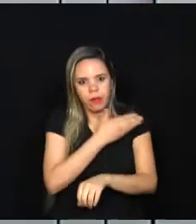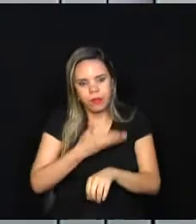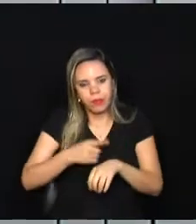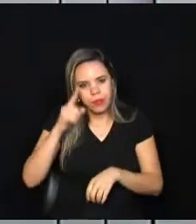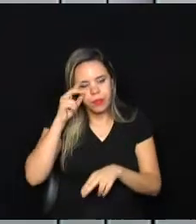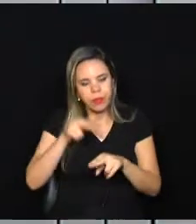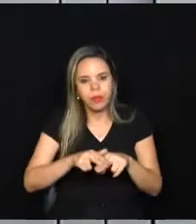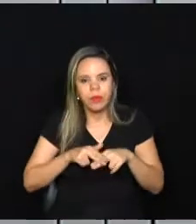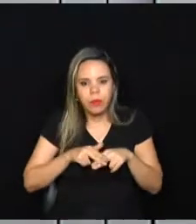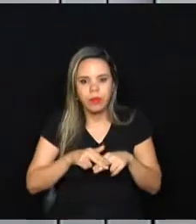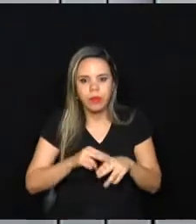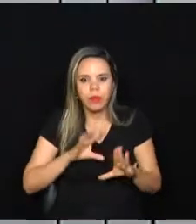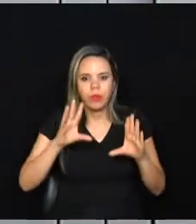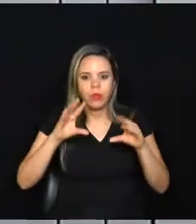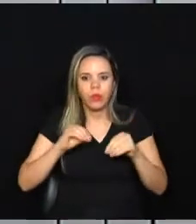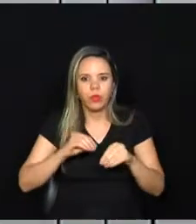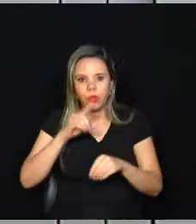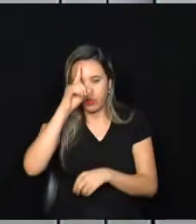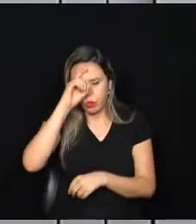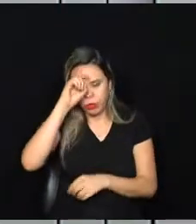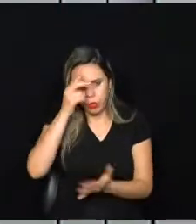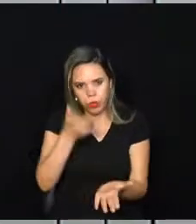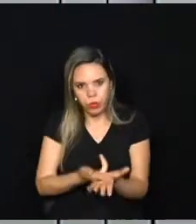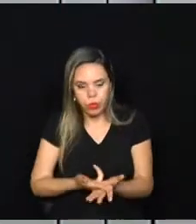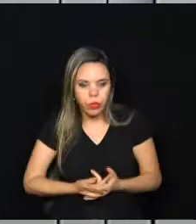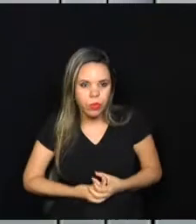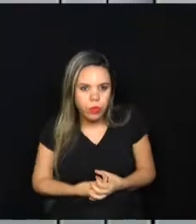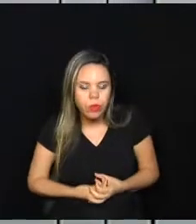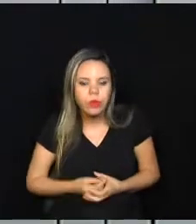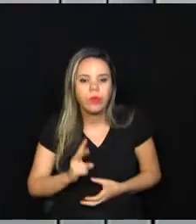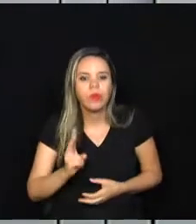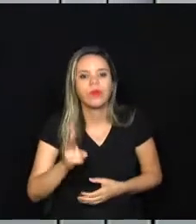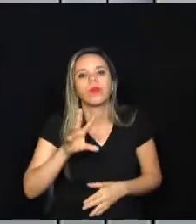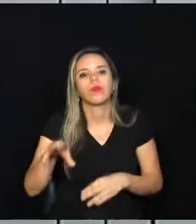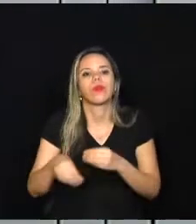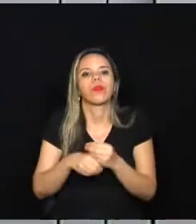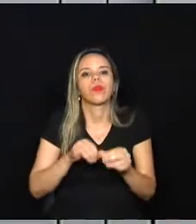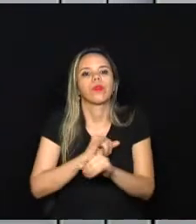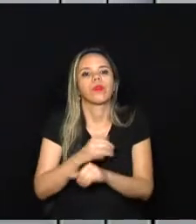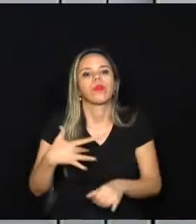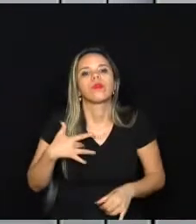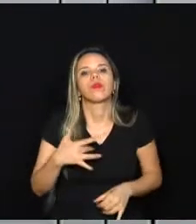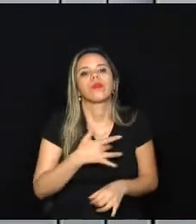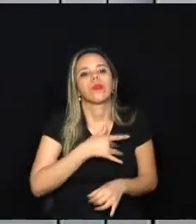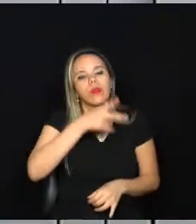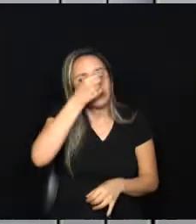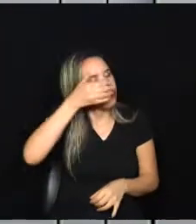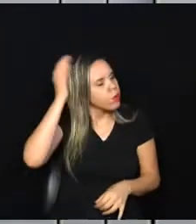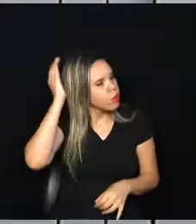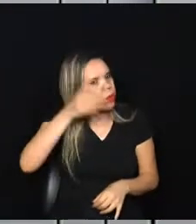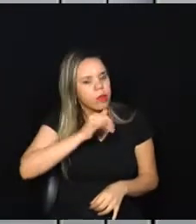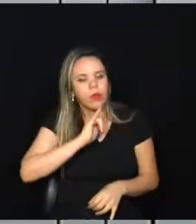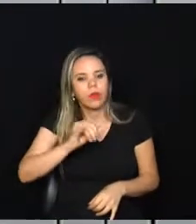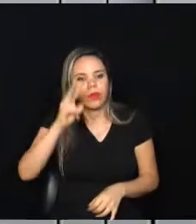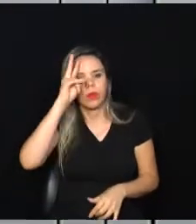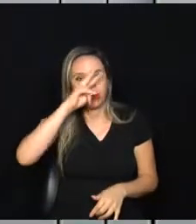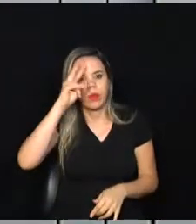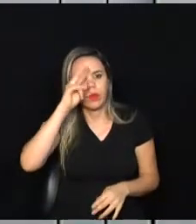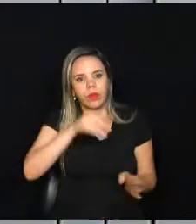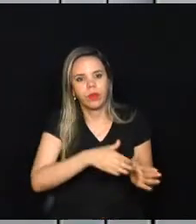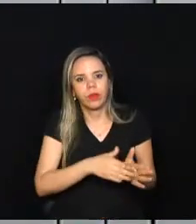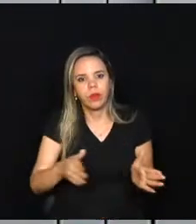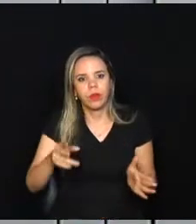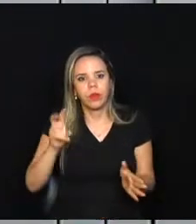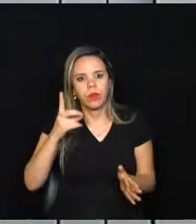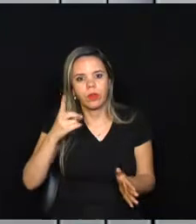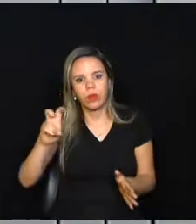por isso passou a noite no hospital. A gente segue atualizando o estado de saúde do prefeito, lembrando que no período de